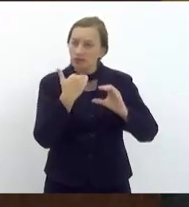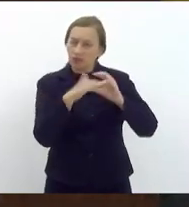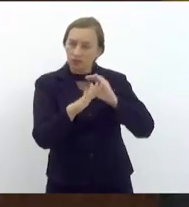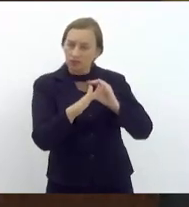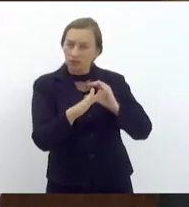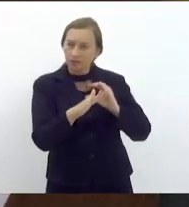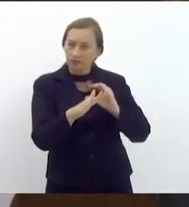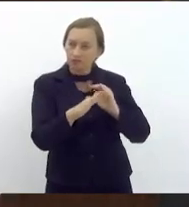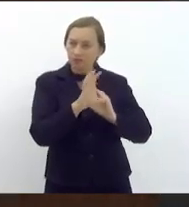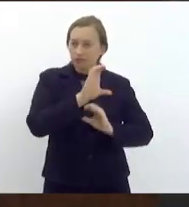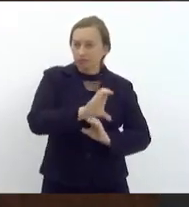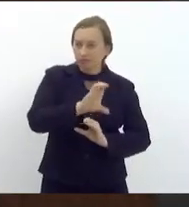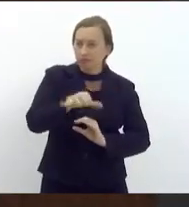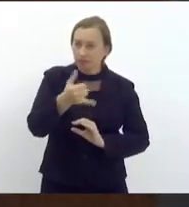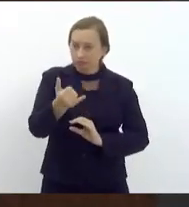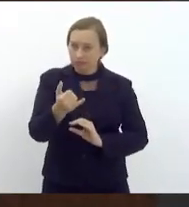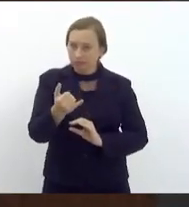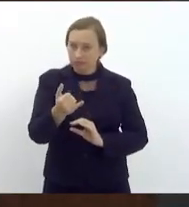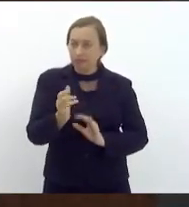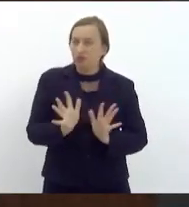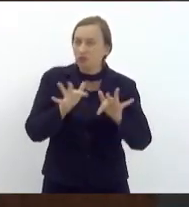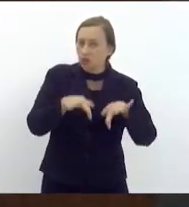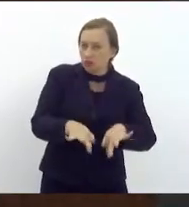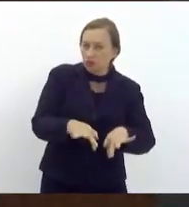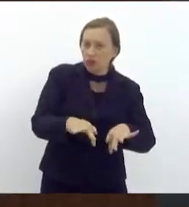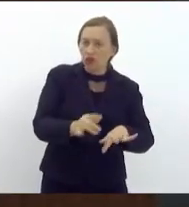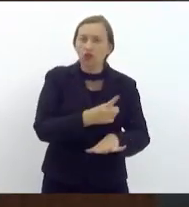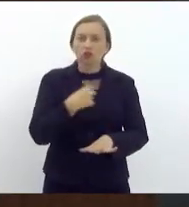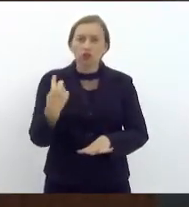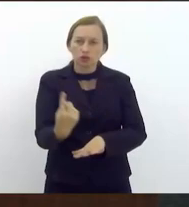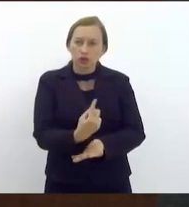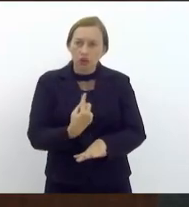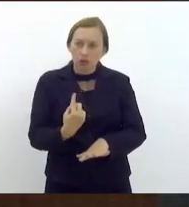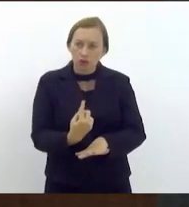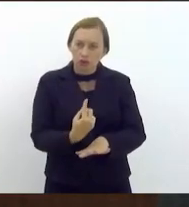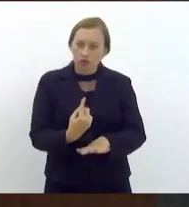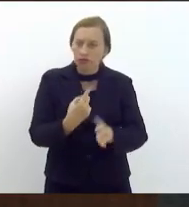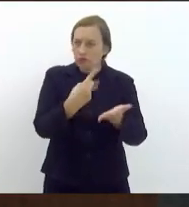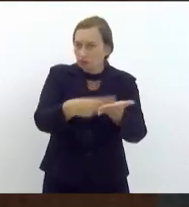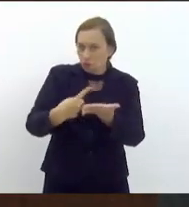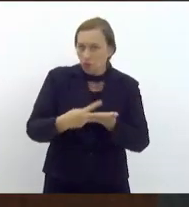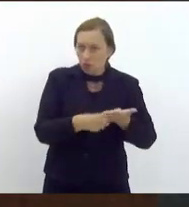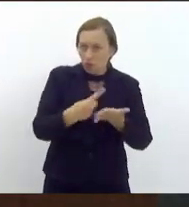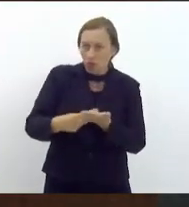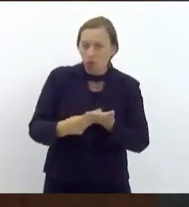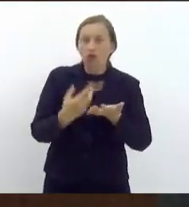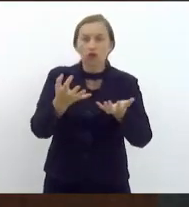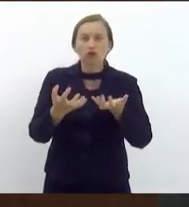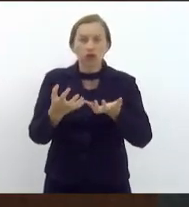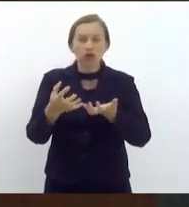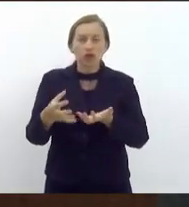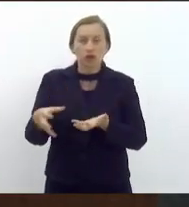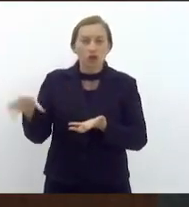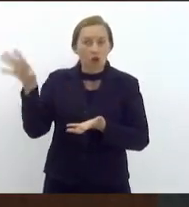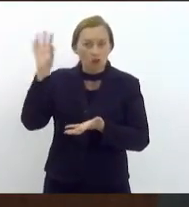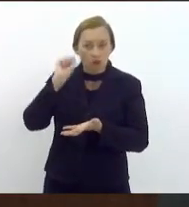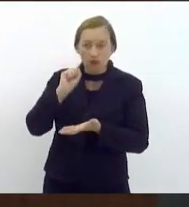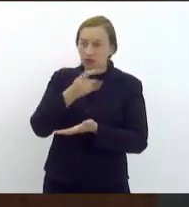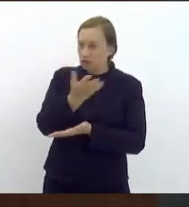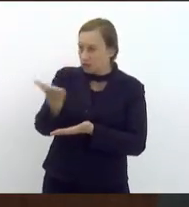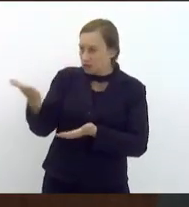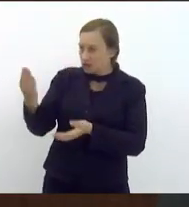essas argumentos e ao final Nós entramos aqui numa acordo e aí eu quero ouvir dos autores né